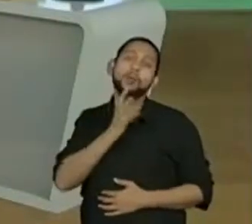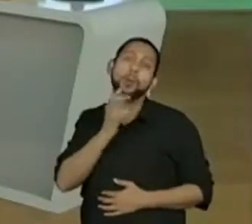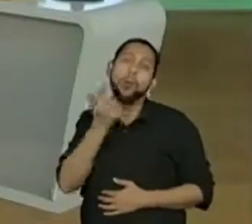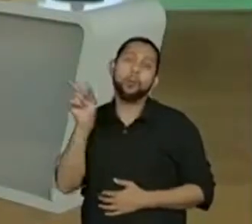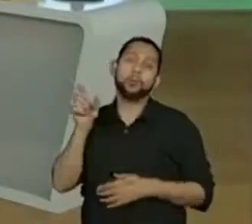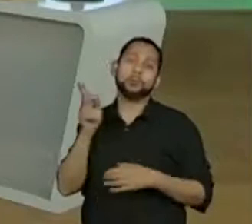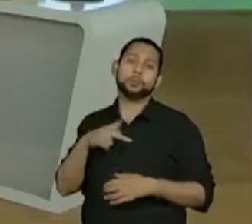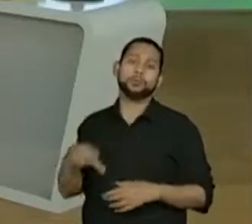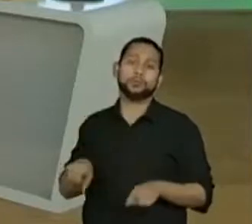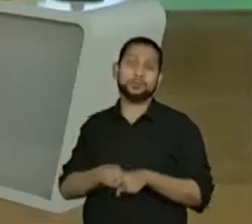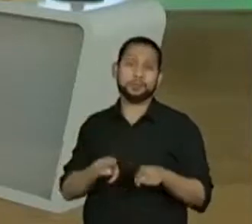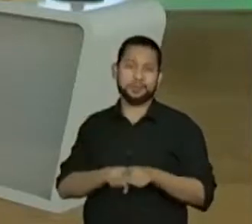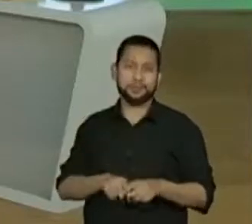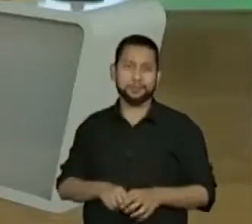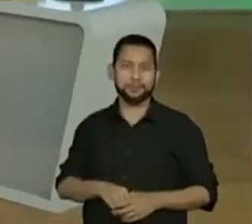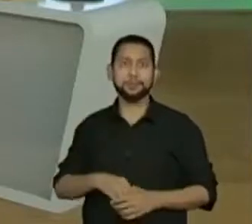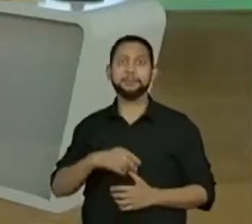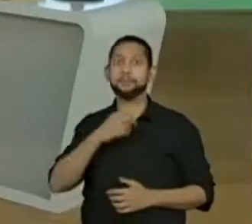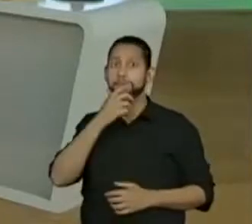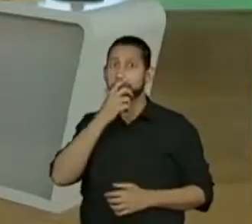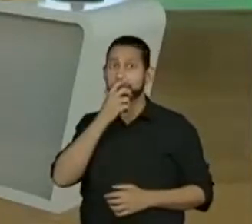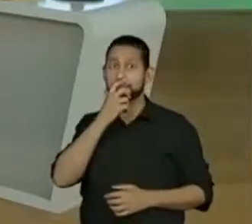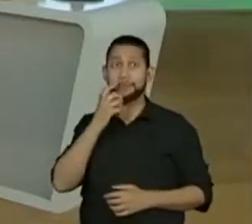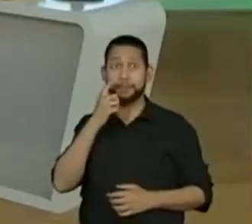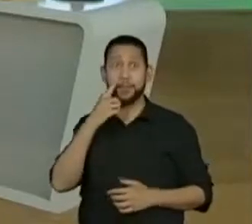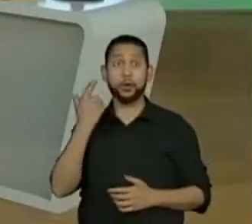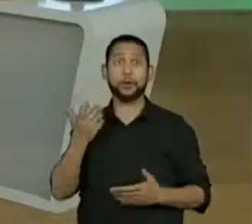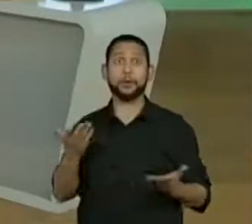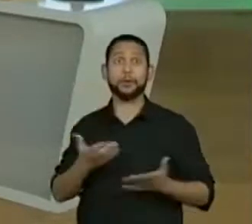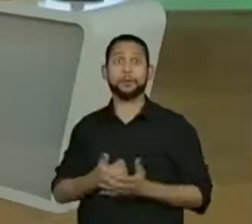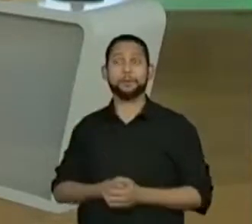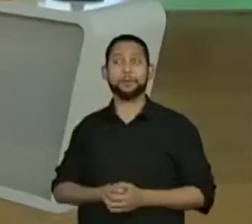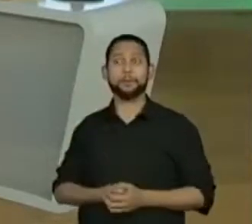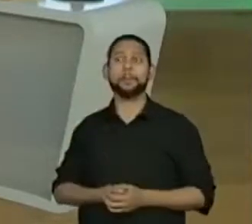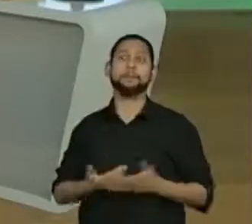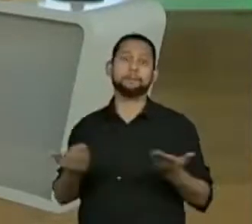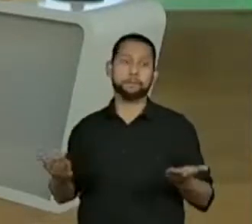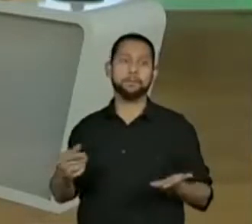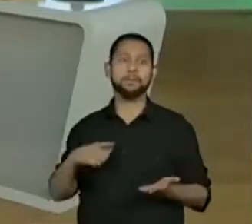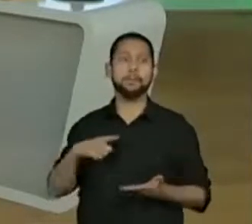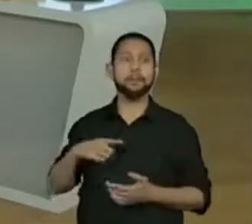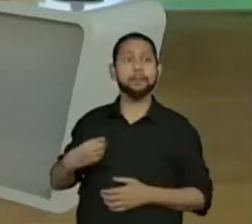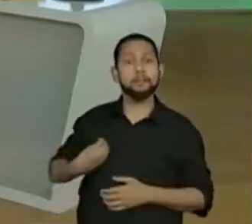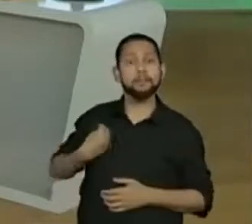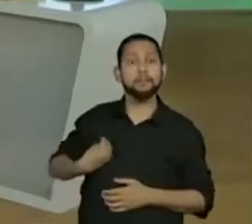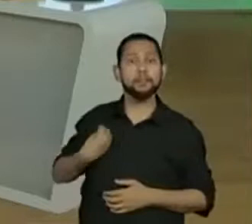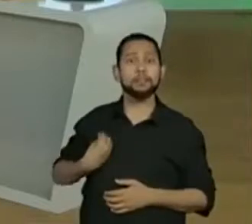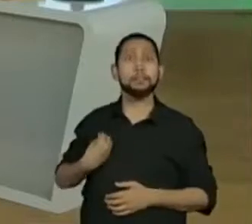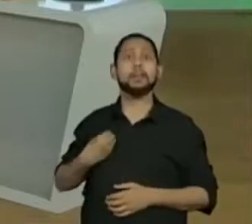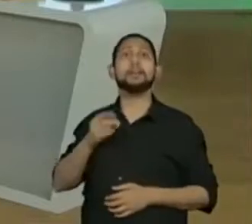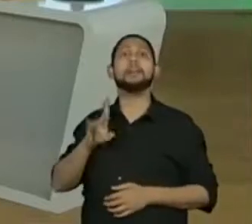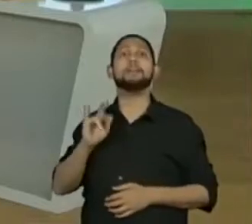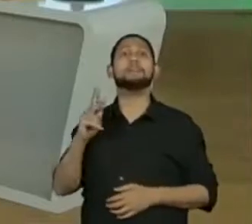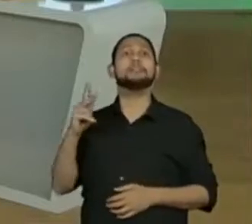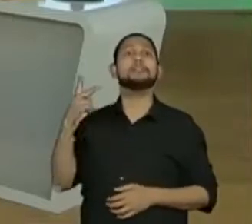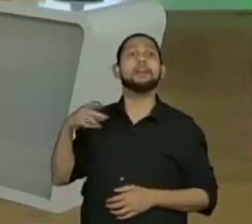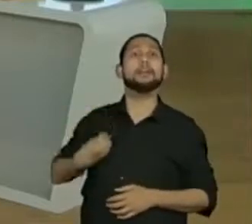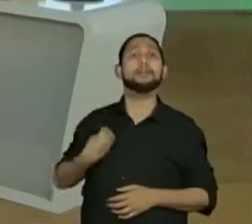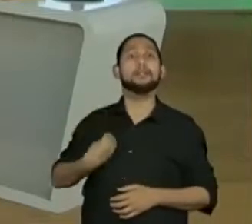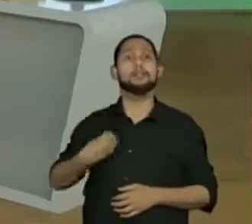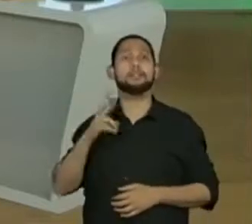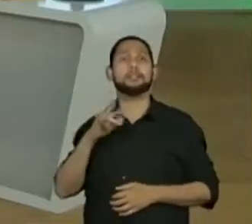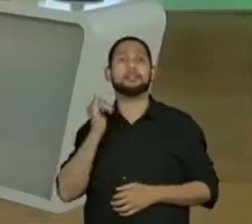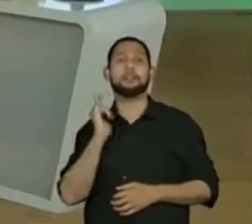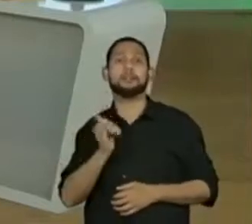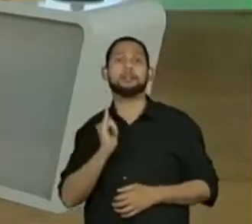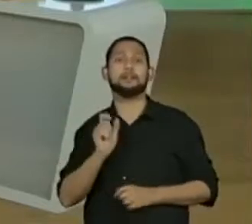toda equipe agora nós temos as biografias e quem ler as biografias